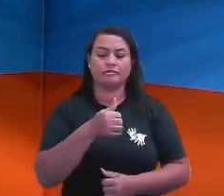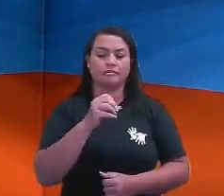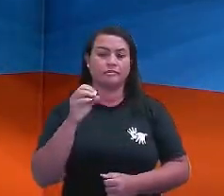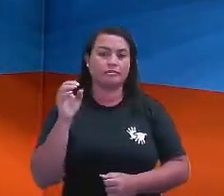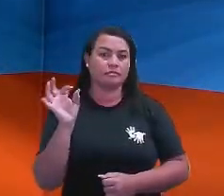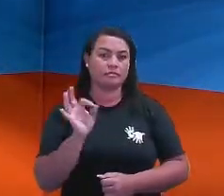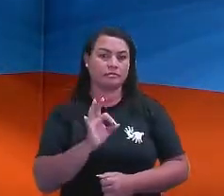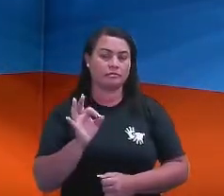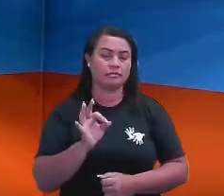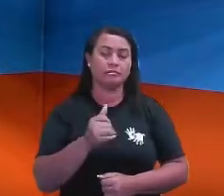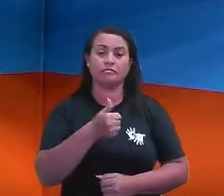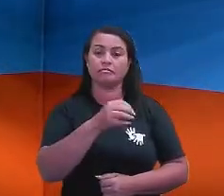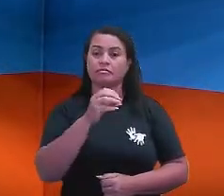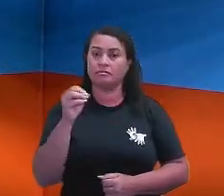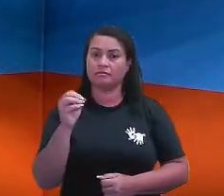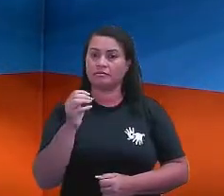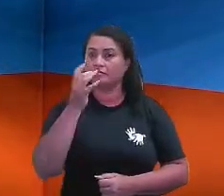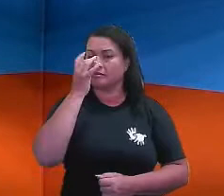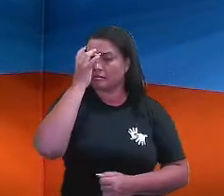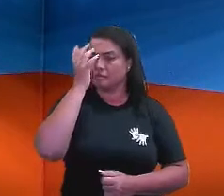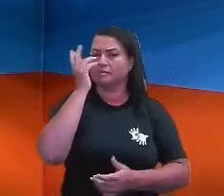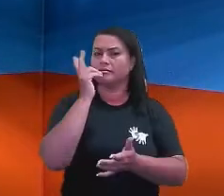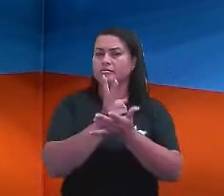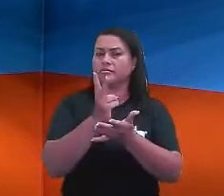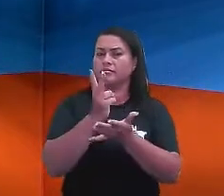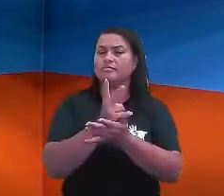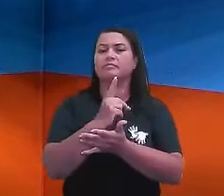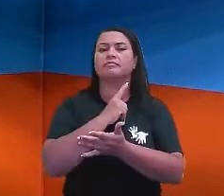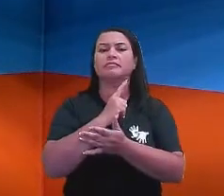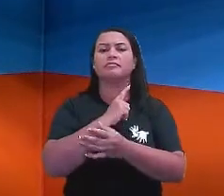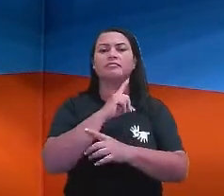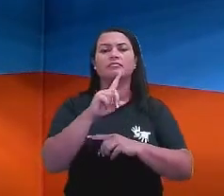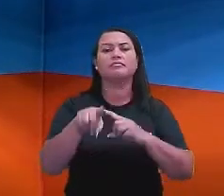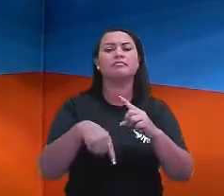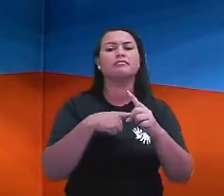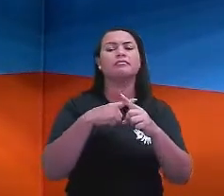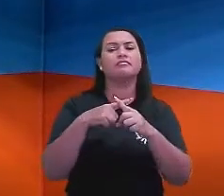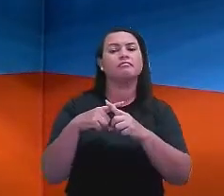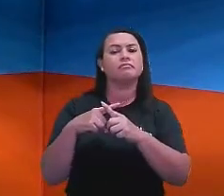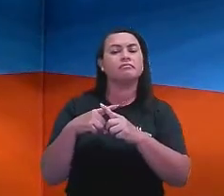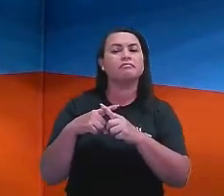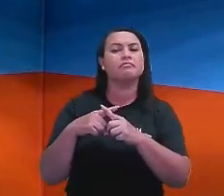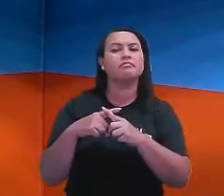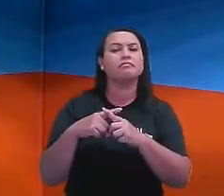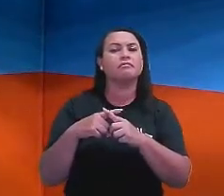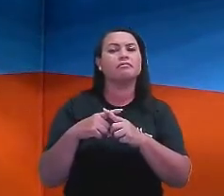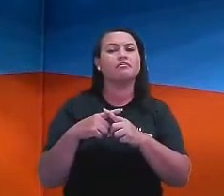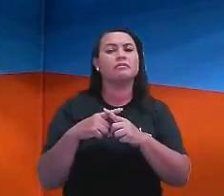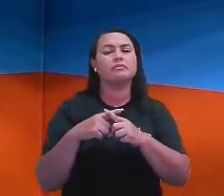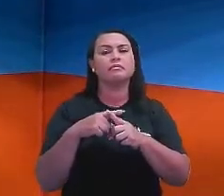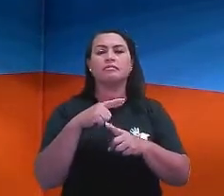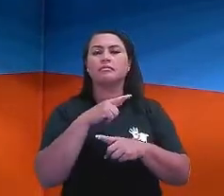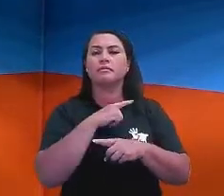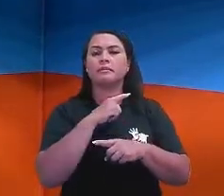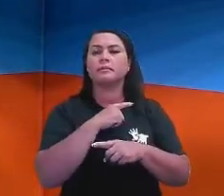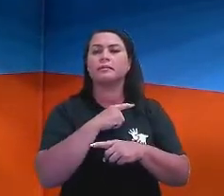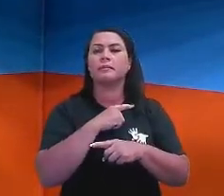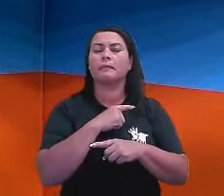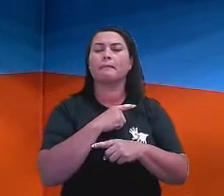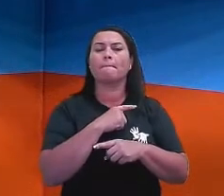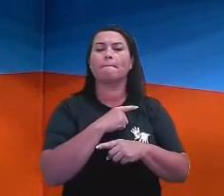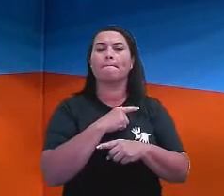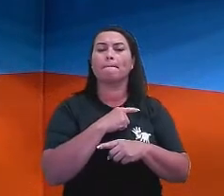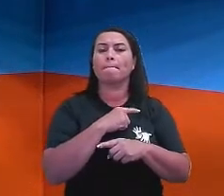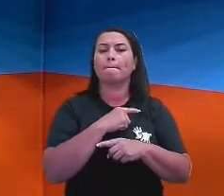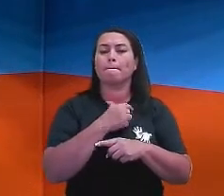para facilitar, lembrando que toda vez que eu estiver multiplicando por um valor que seja uma